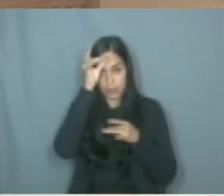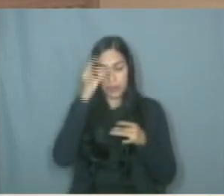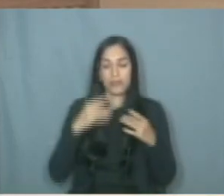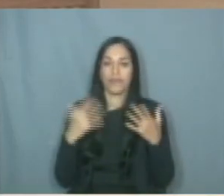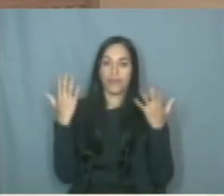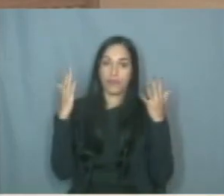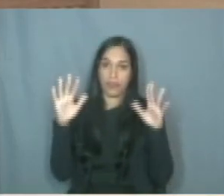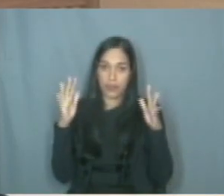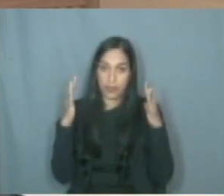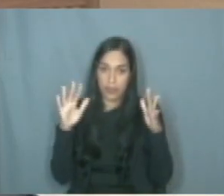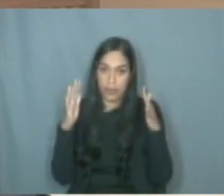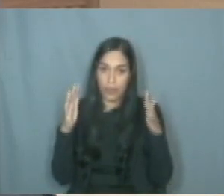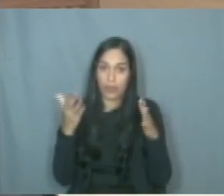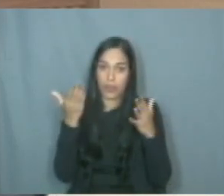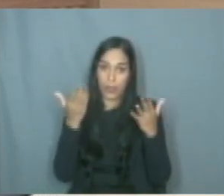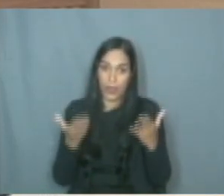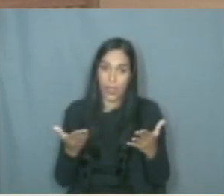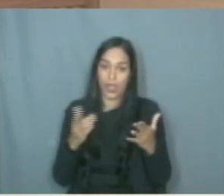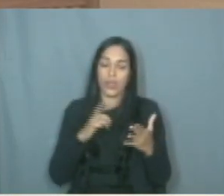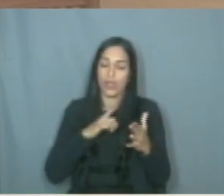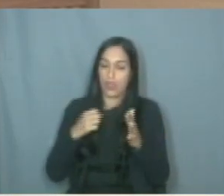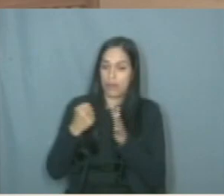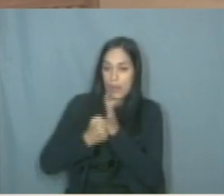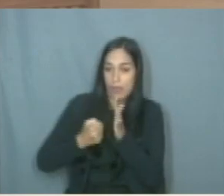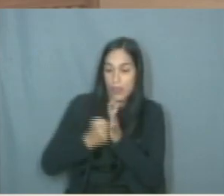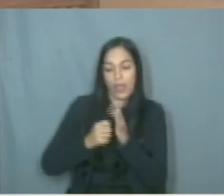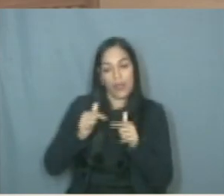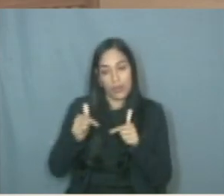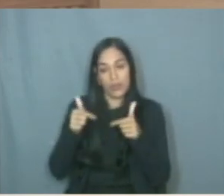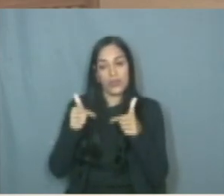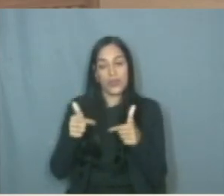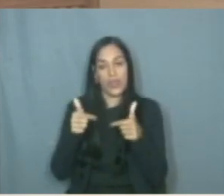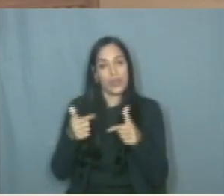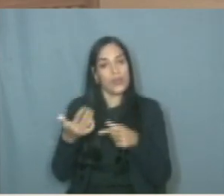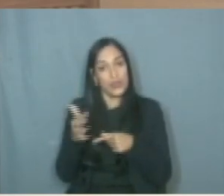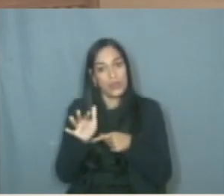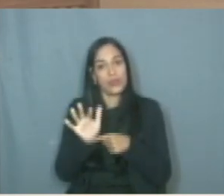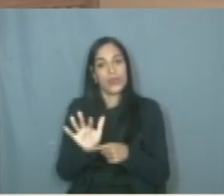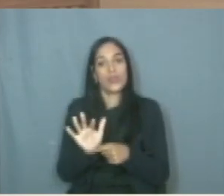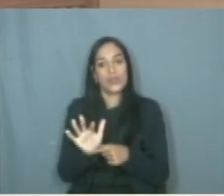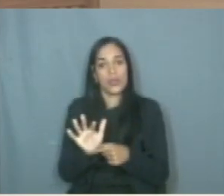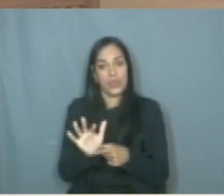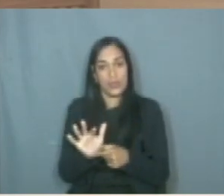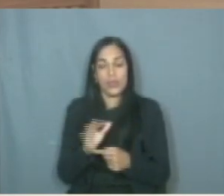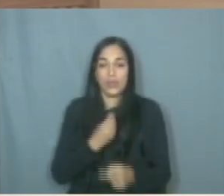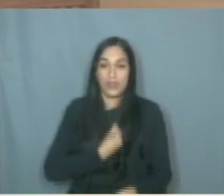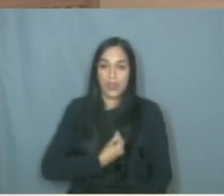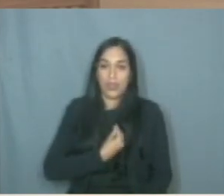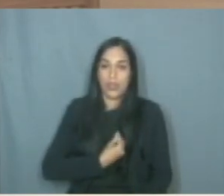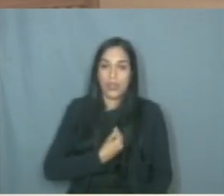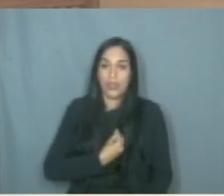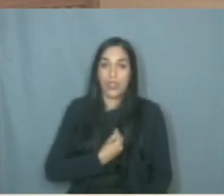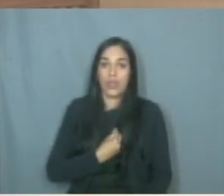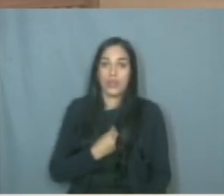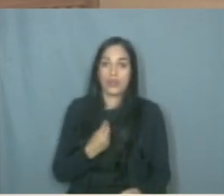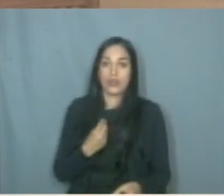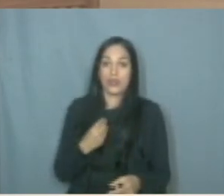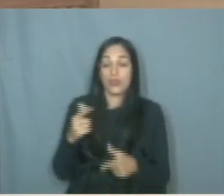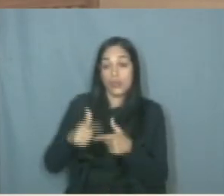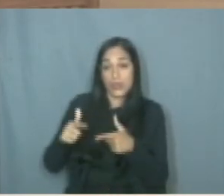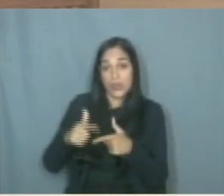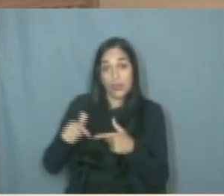parabenizo Vossa Excelência, que tem levantado essa bandeira e literalmente tem mostrado a realidade da miséria